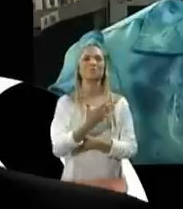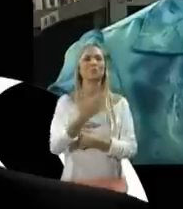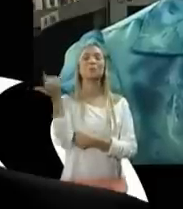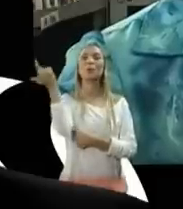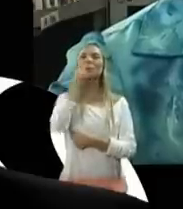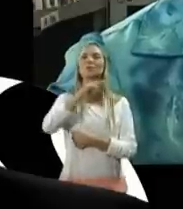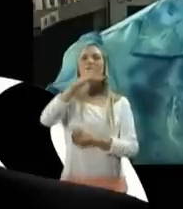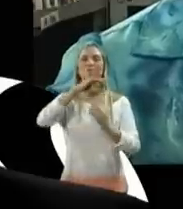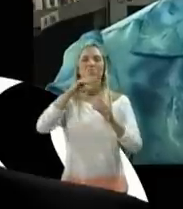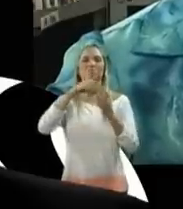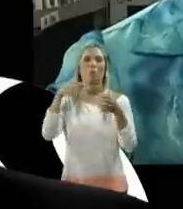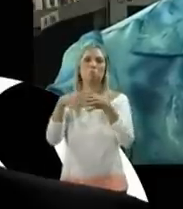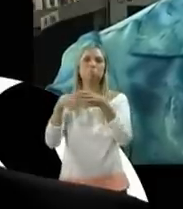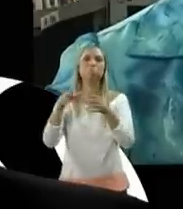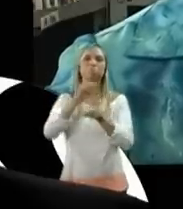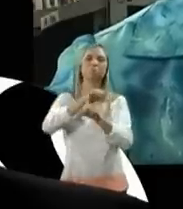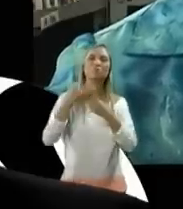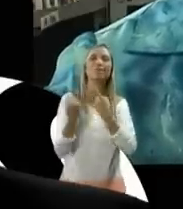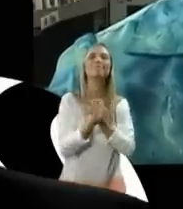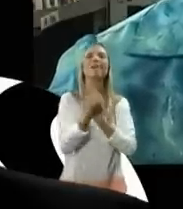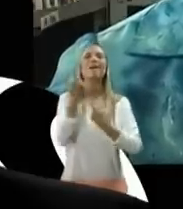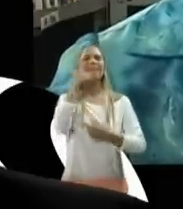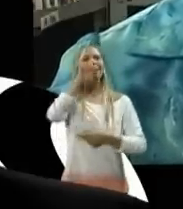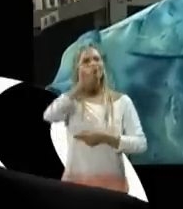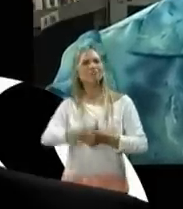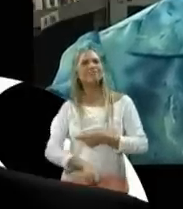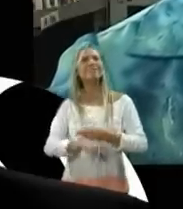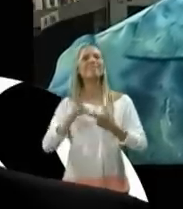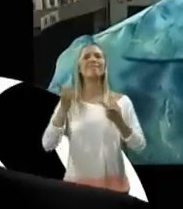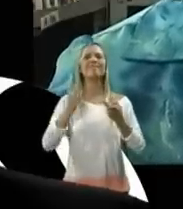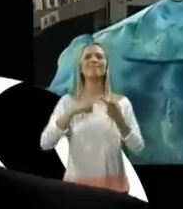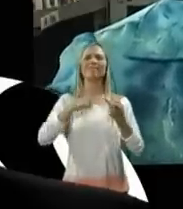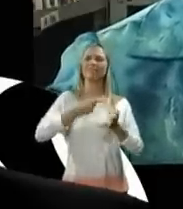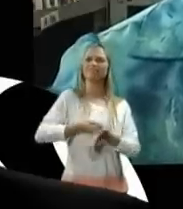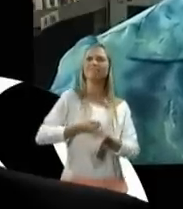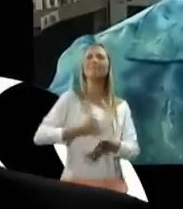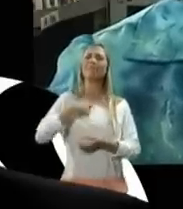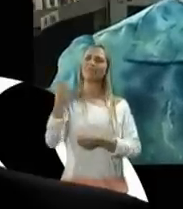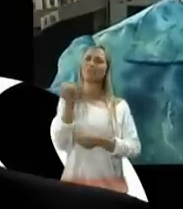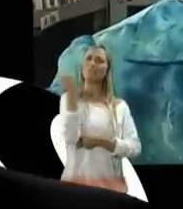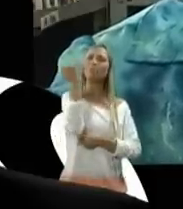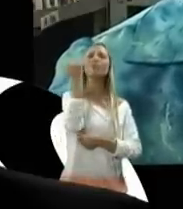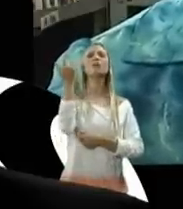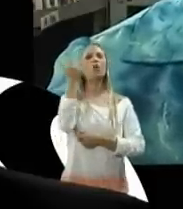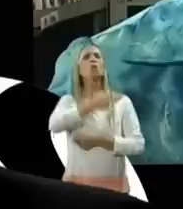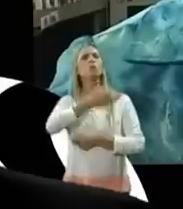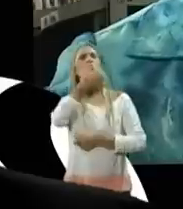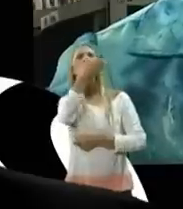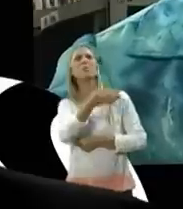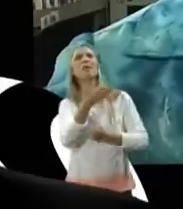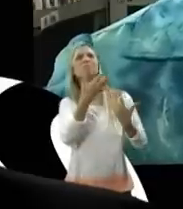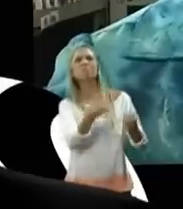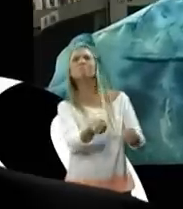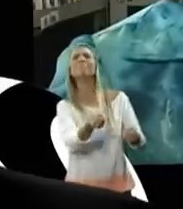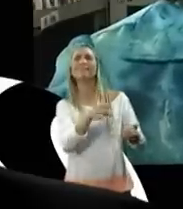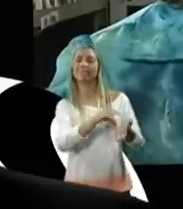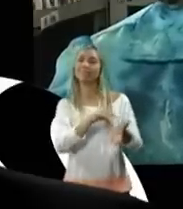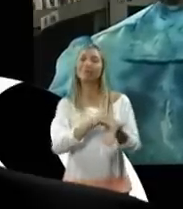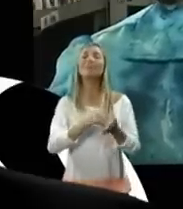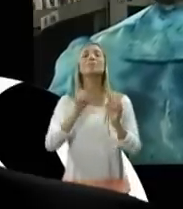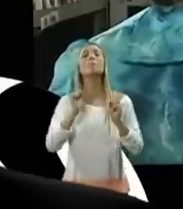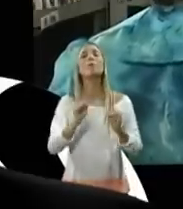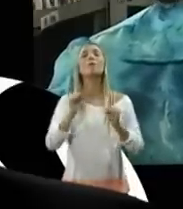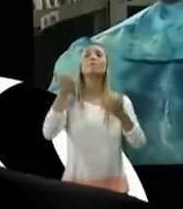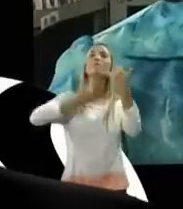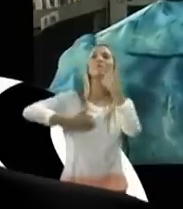da comunidade como sujeitos de direitos, né, que são reconhecidos, que são valorizados, que têm voz, que têm vez, que podem ter acesso